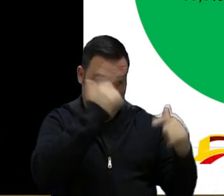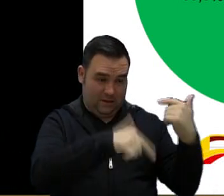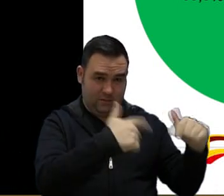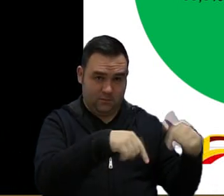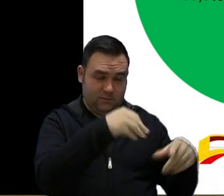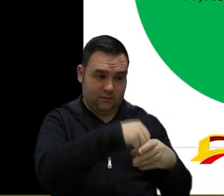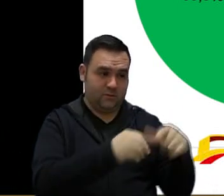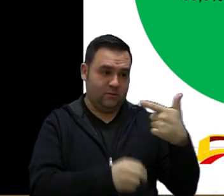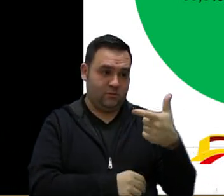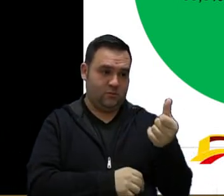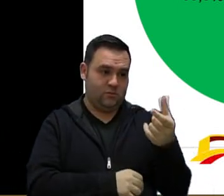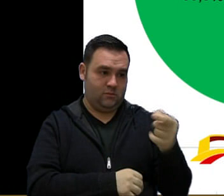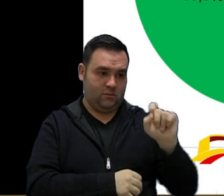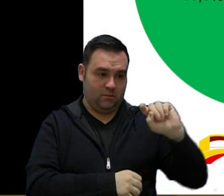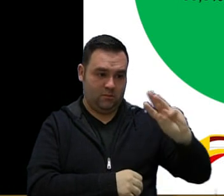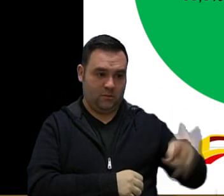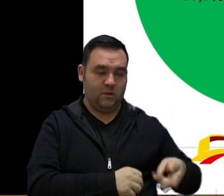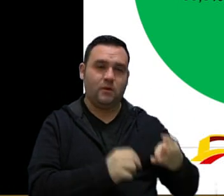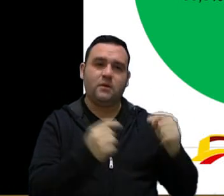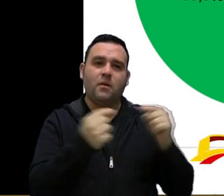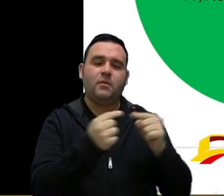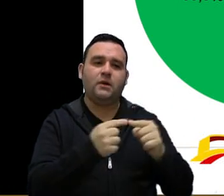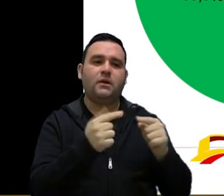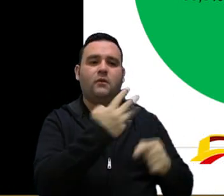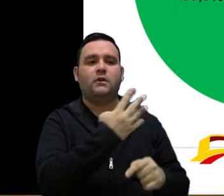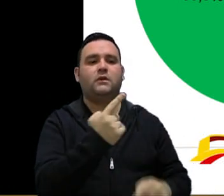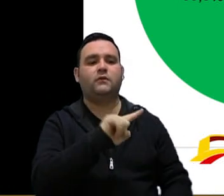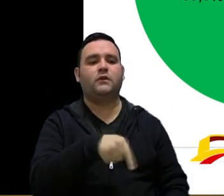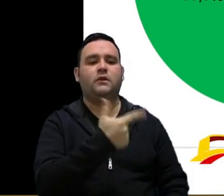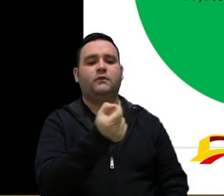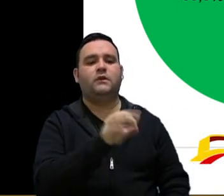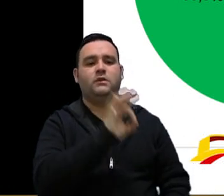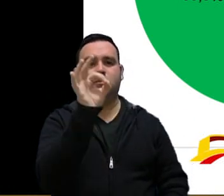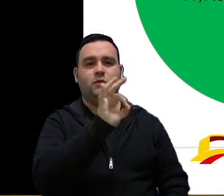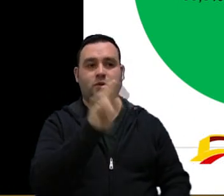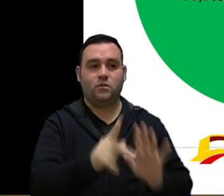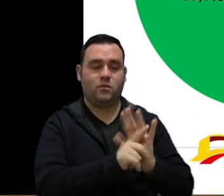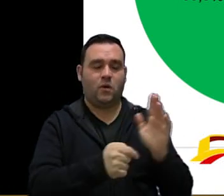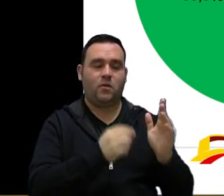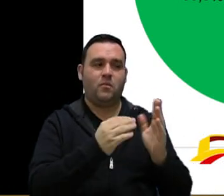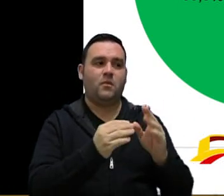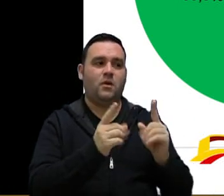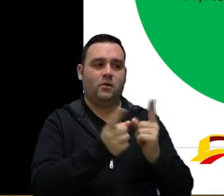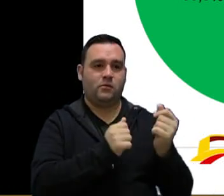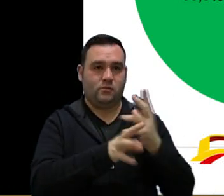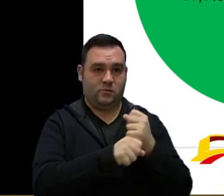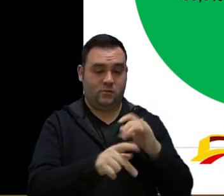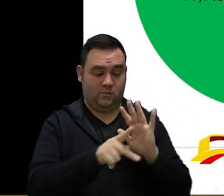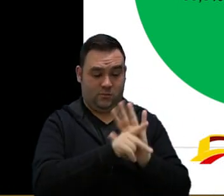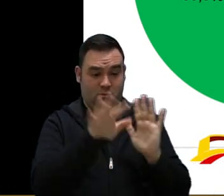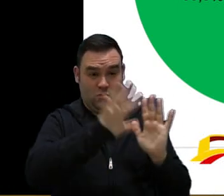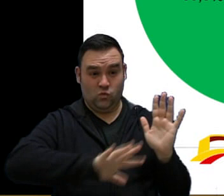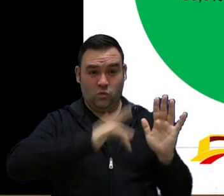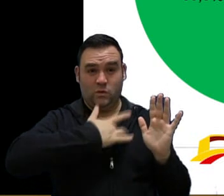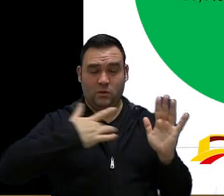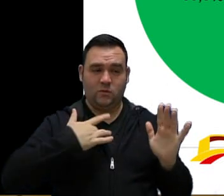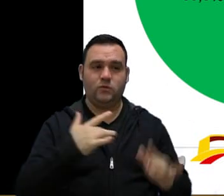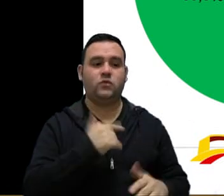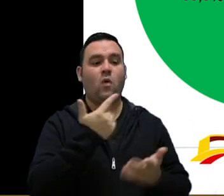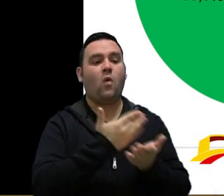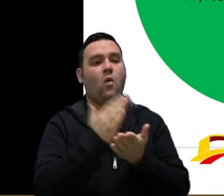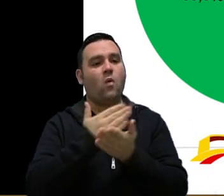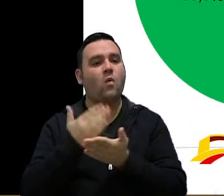260 milhões equivale a 40 e 1,20 por cento da do orçamento da saúde as outras despesas